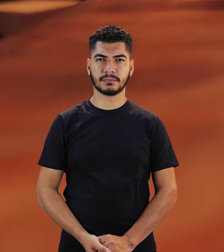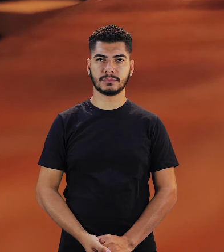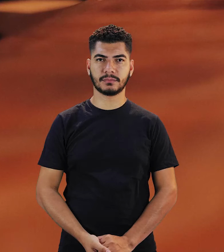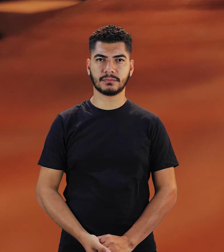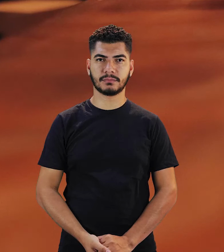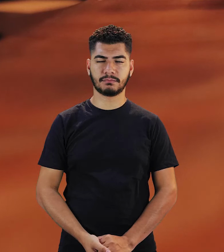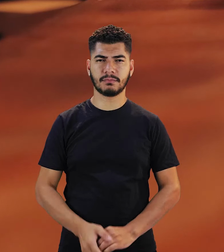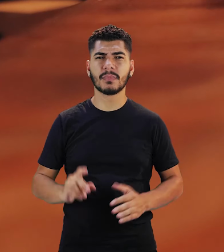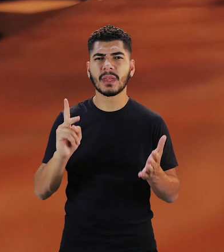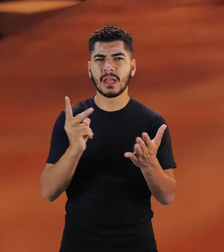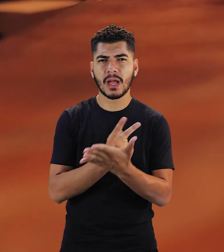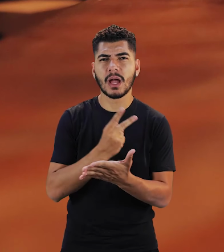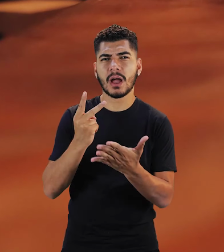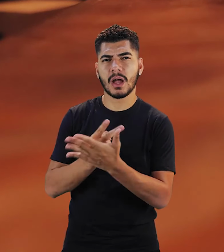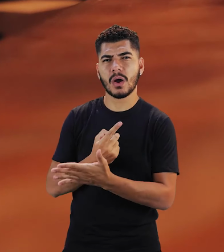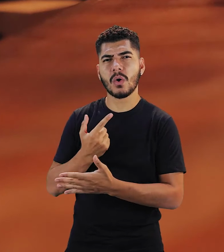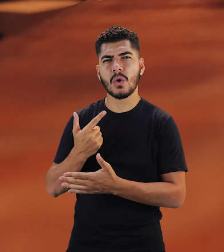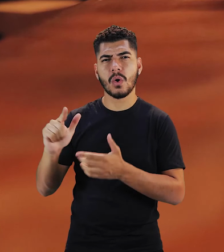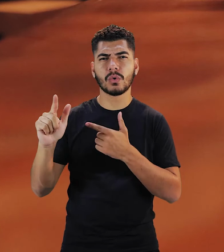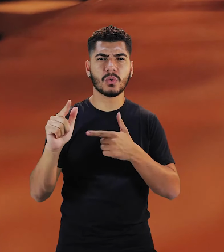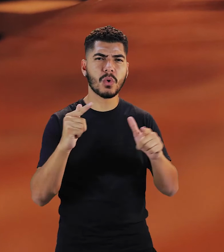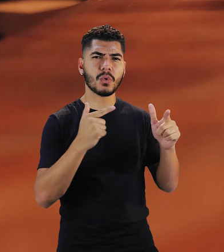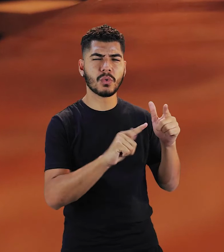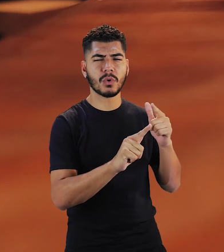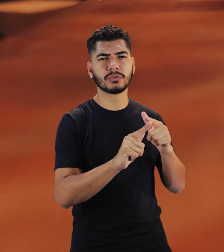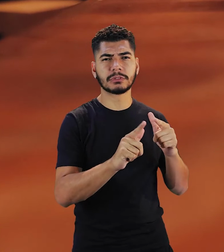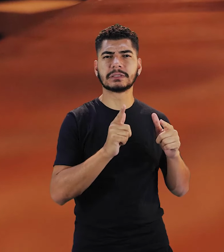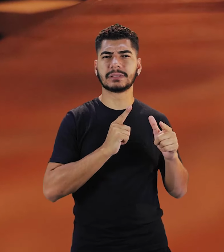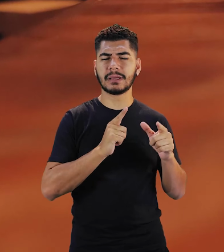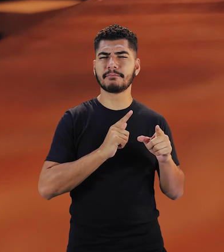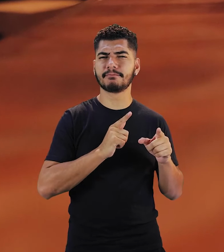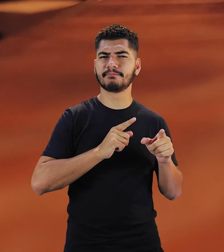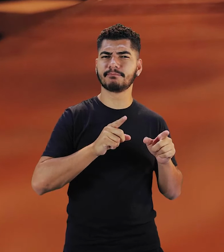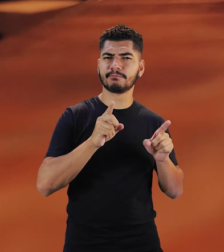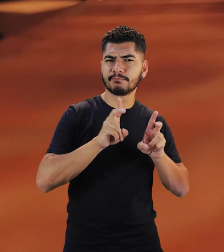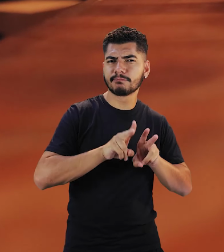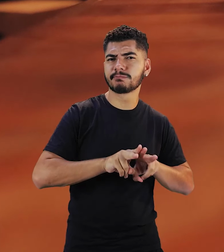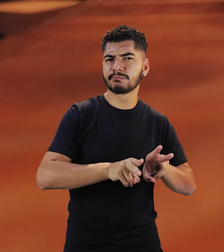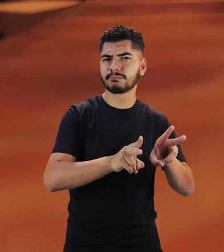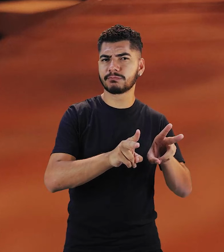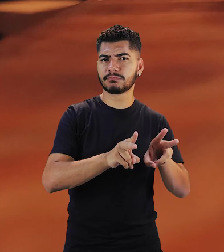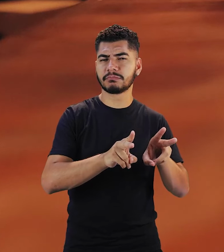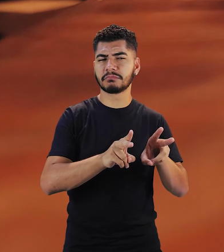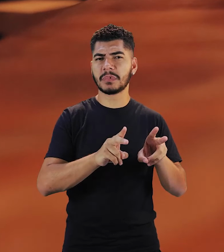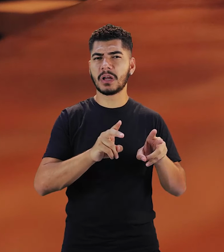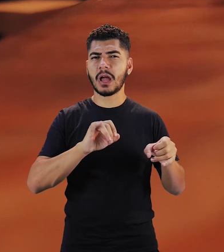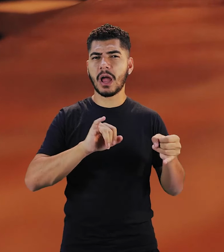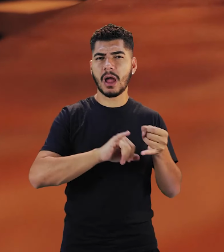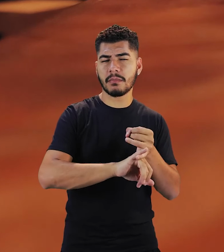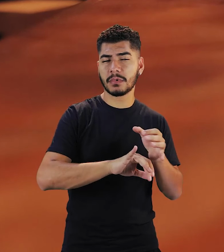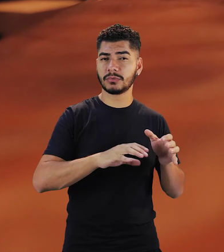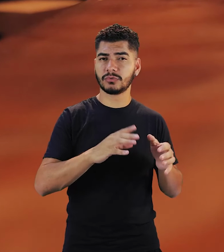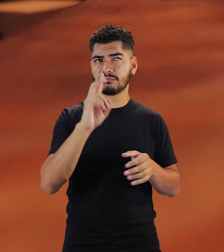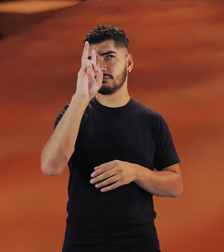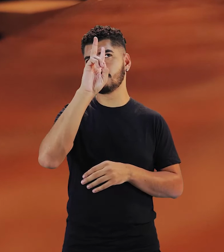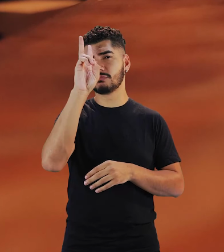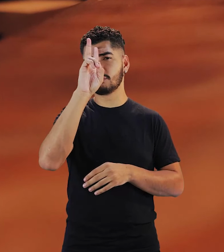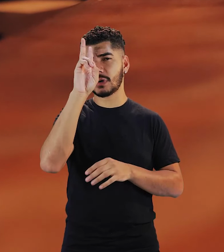Em outros casos, porém, tratava-se de itinerários mais frequentes, em que um amante, abandonado à doce angústia da